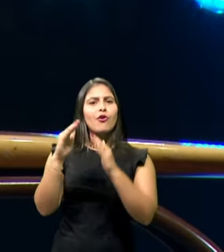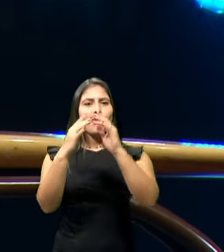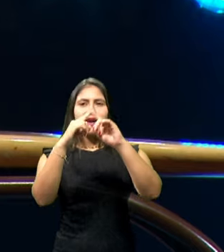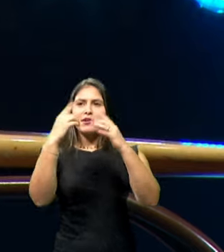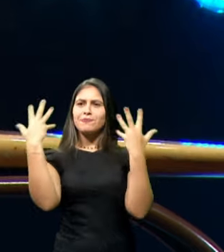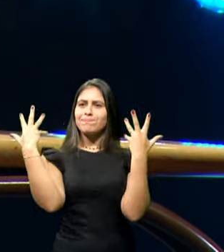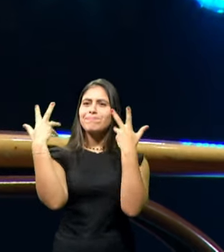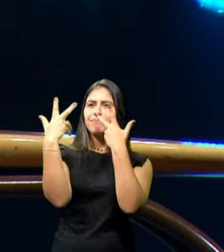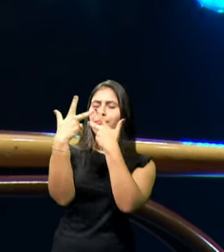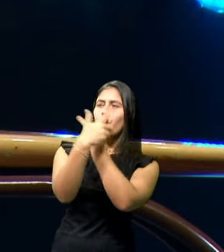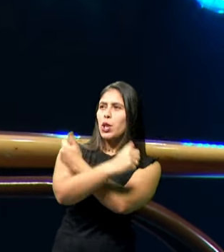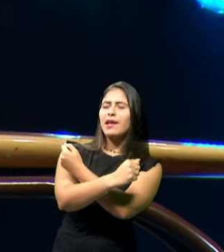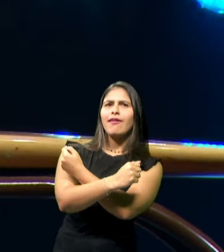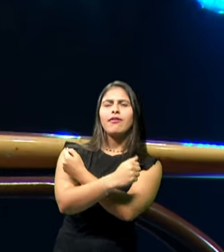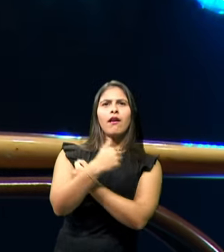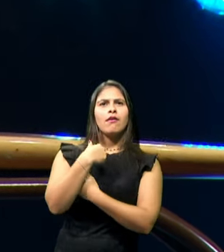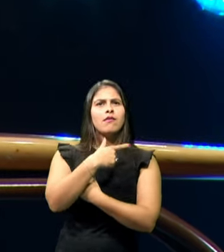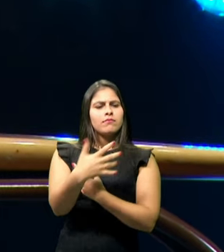nos inspira.